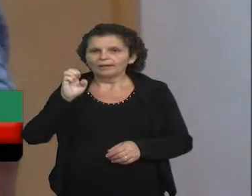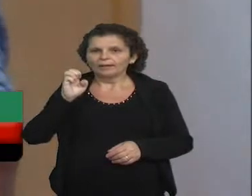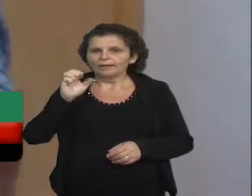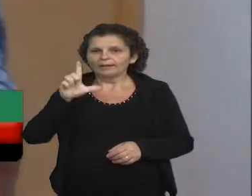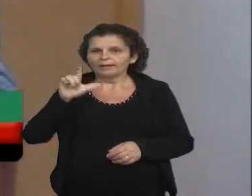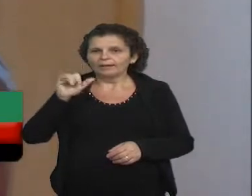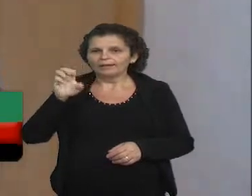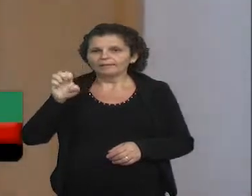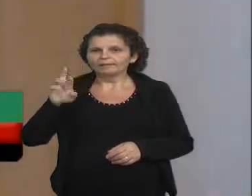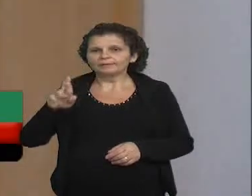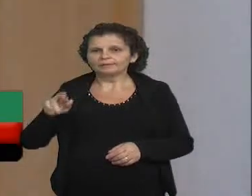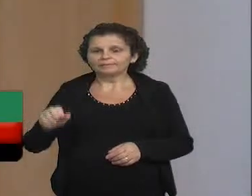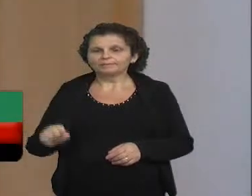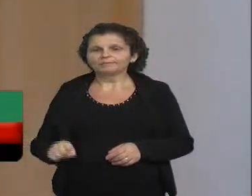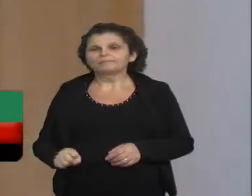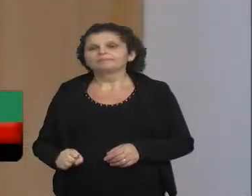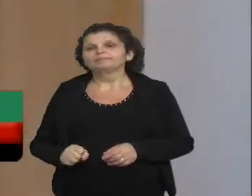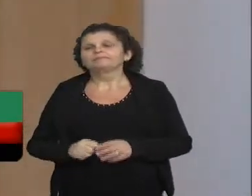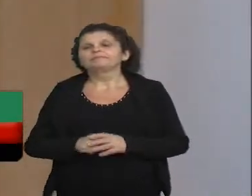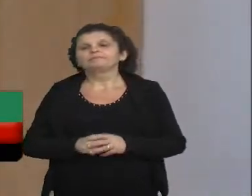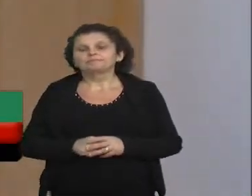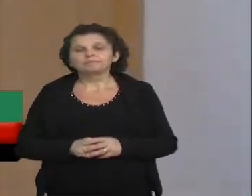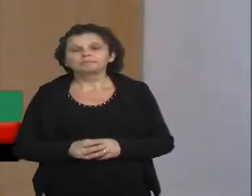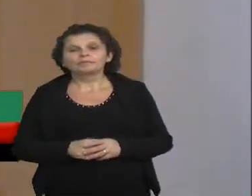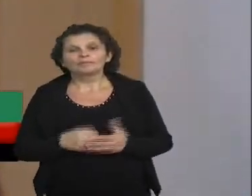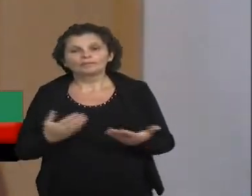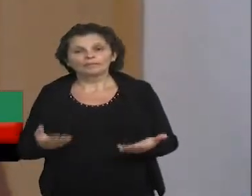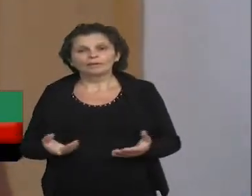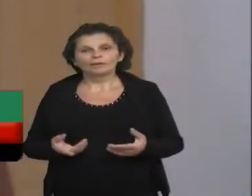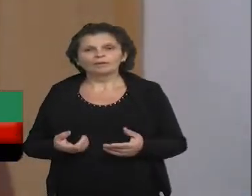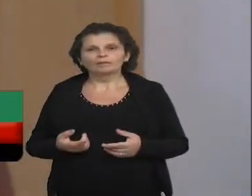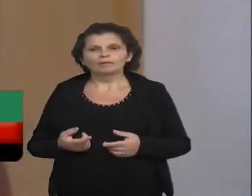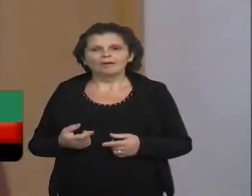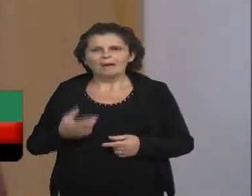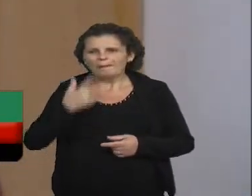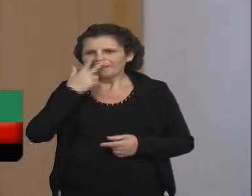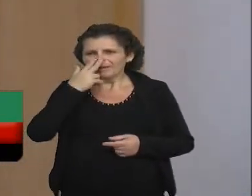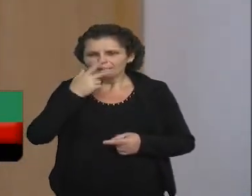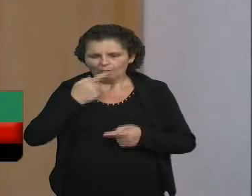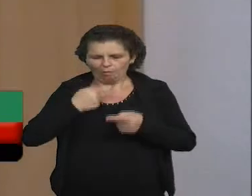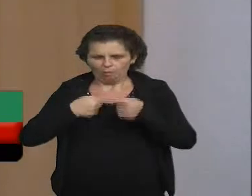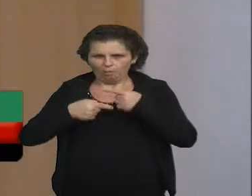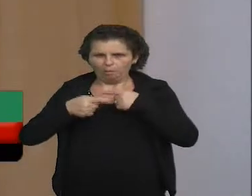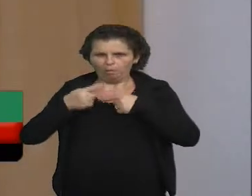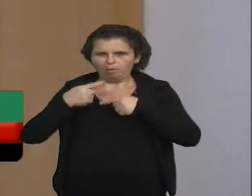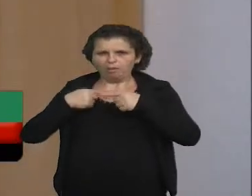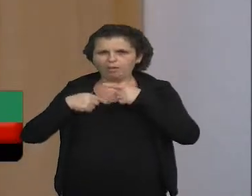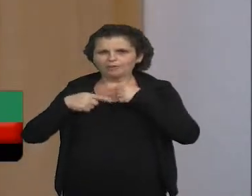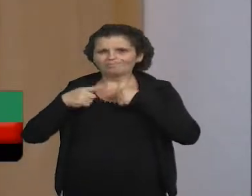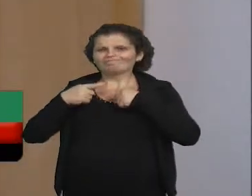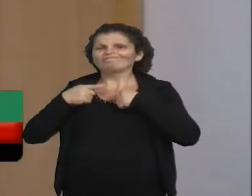Seja bem-vindo, Hermes. Mas eu quero dizer o seguinte, que é um retrocesso,